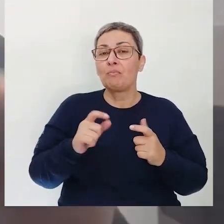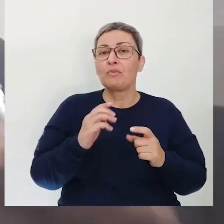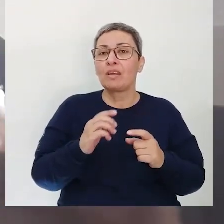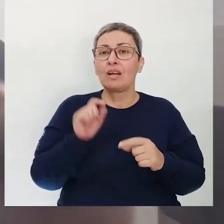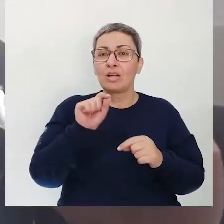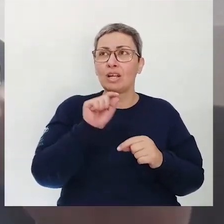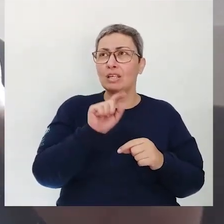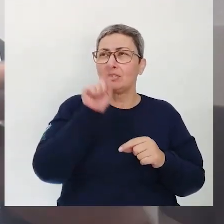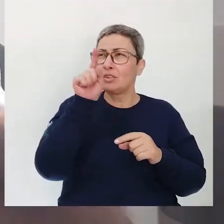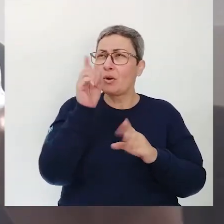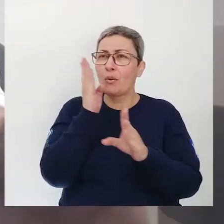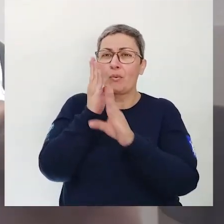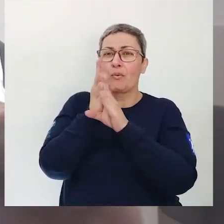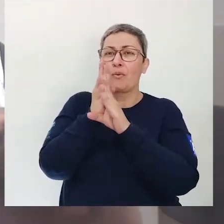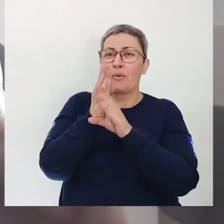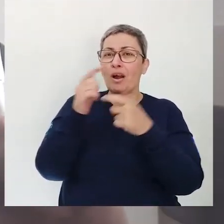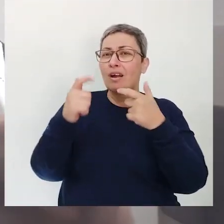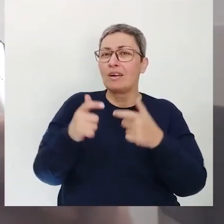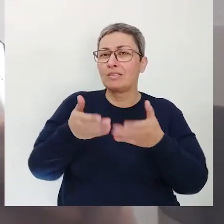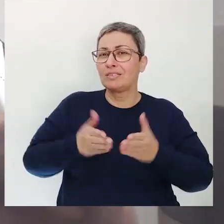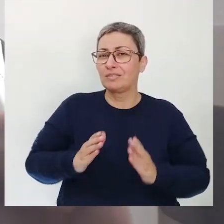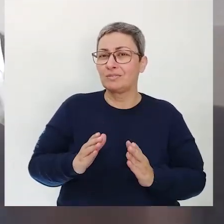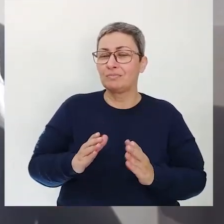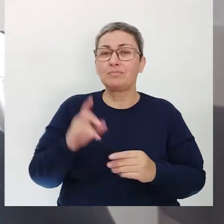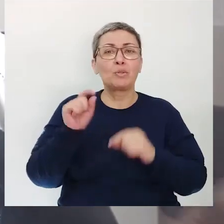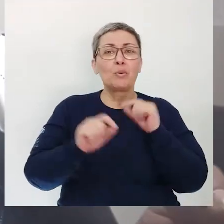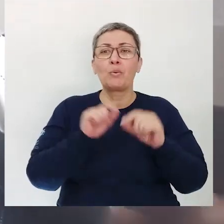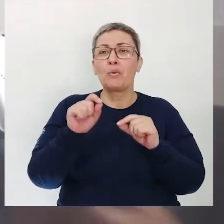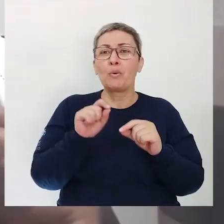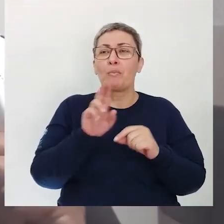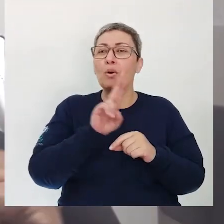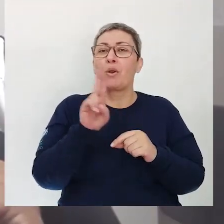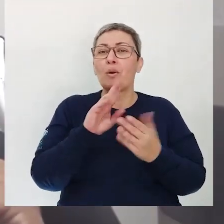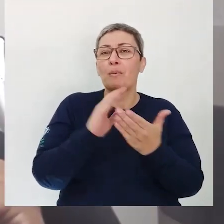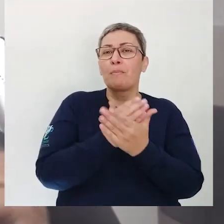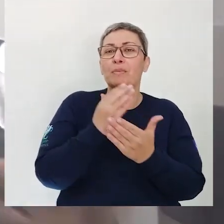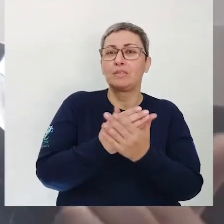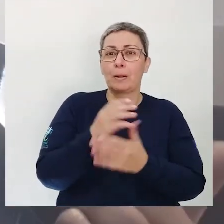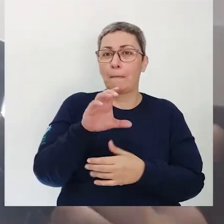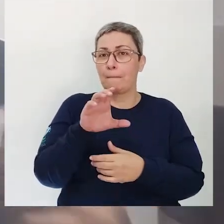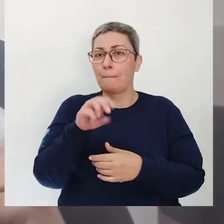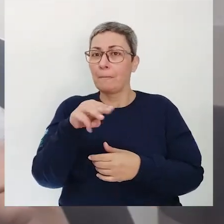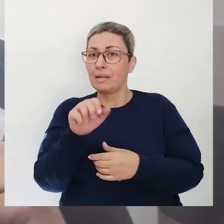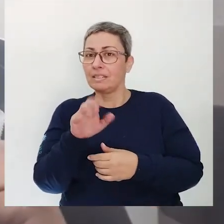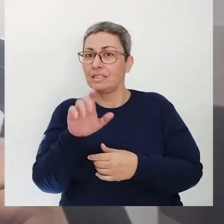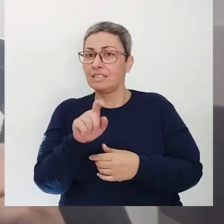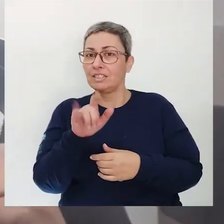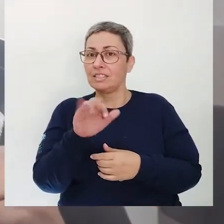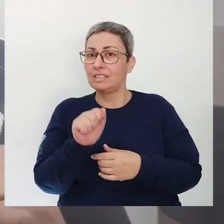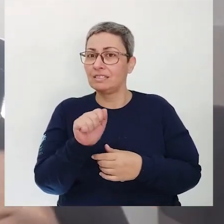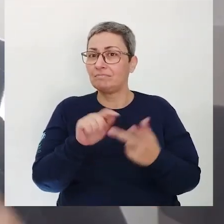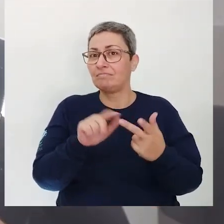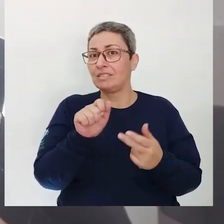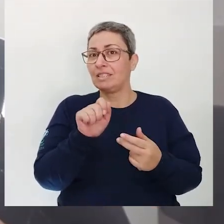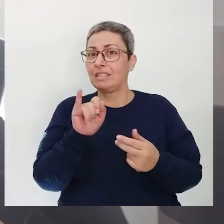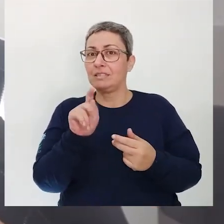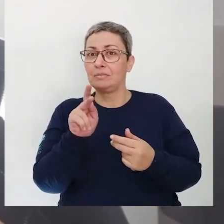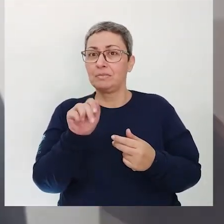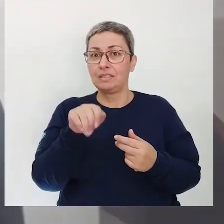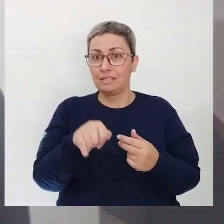consegue localizar no mapa em que região você nasceu? E como que chama lá a mandioca? Macaxeira? Aipim? Como que é?